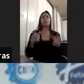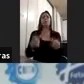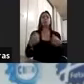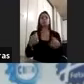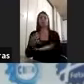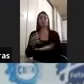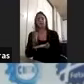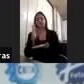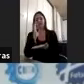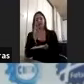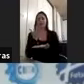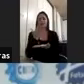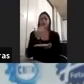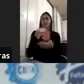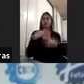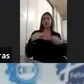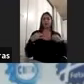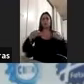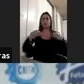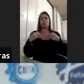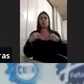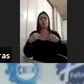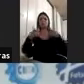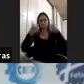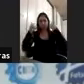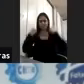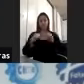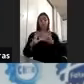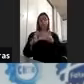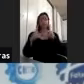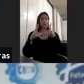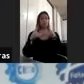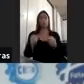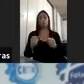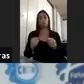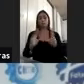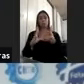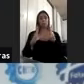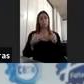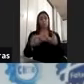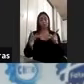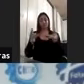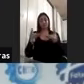o bolo, onde leva a coberta, onde leva mais uma lona para cobrir, para tirar